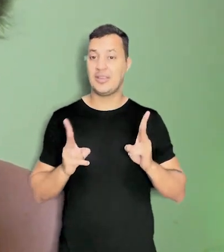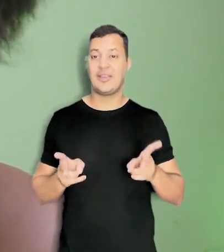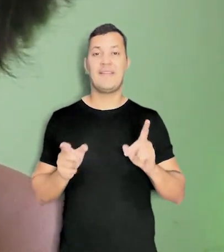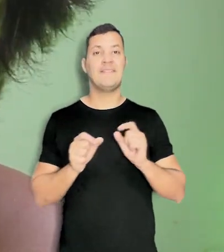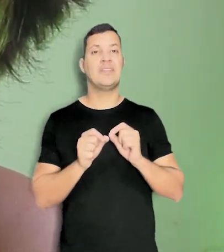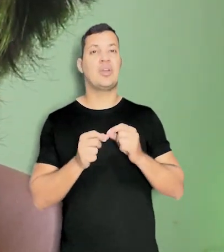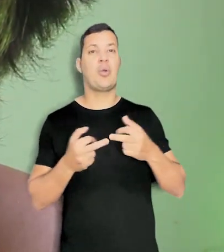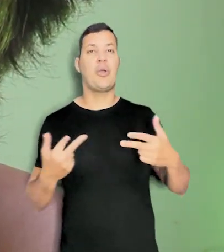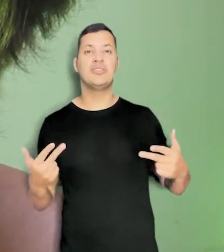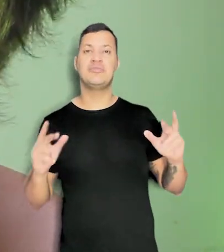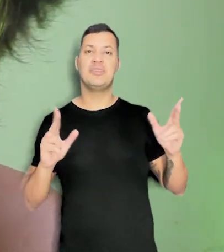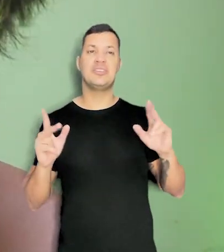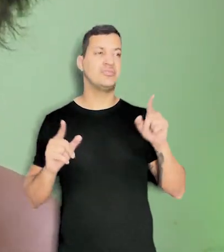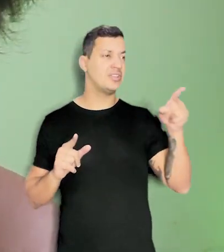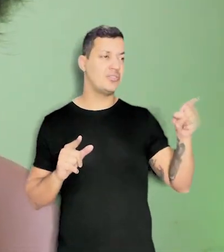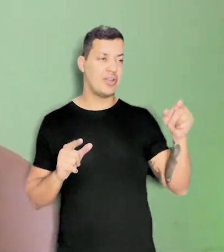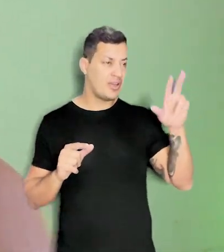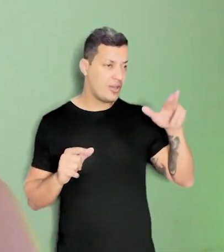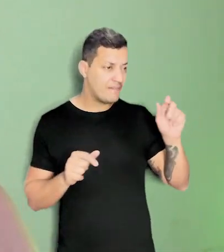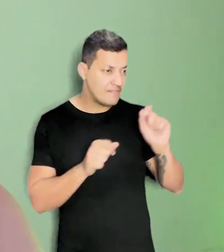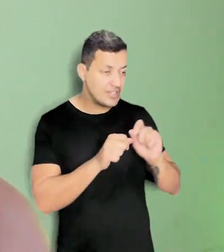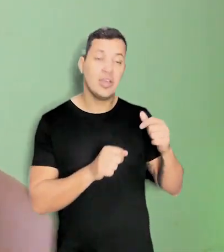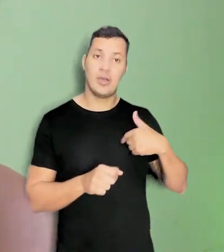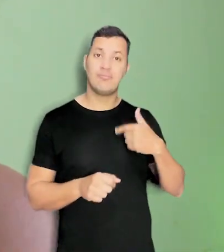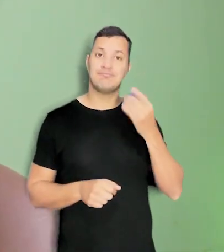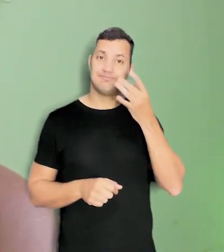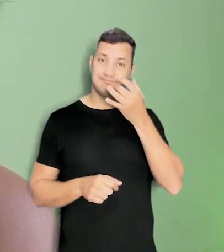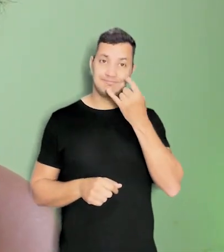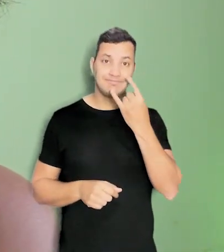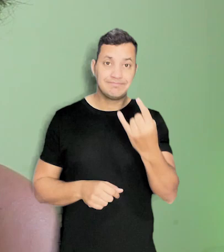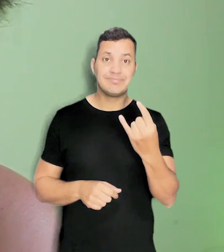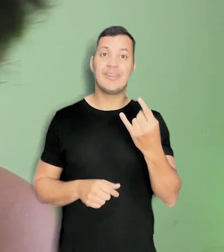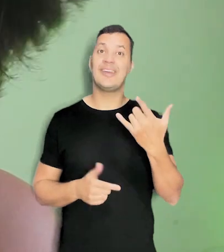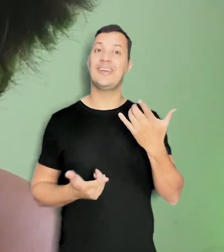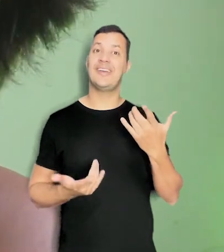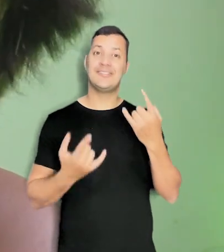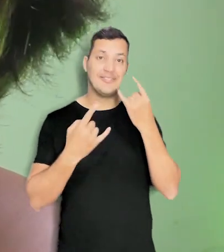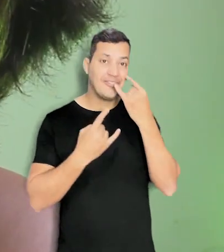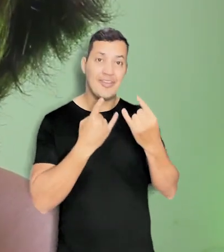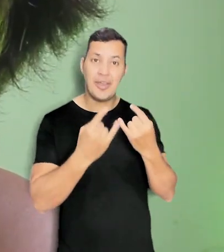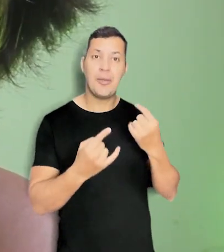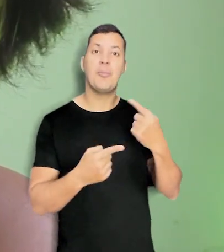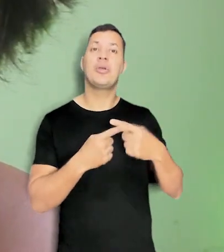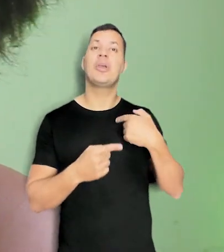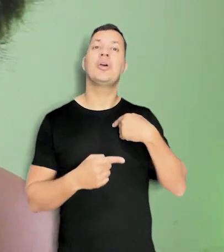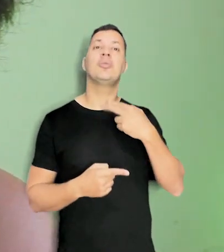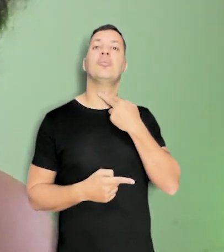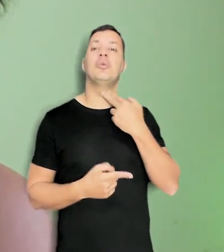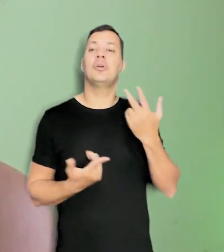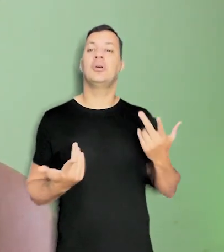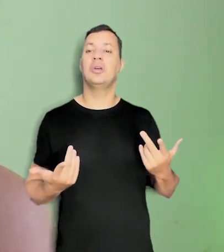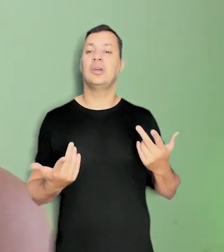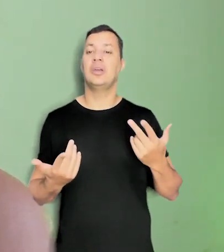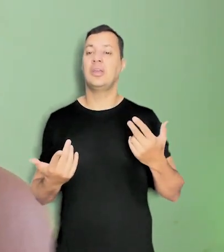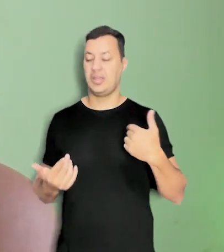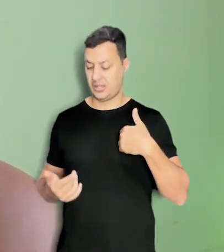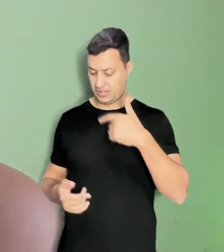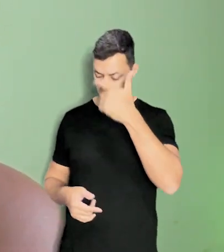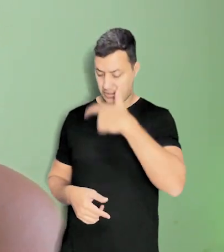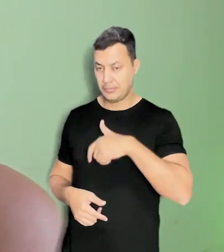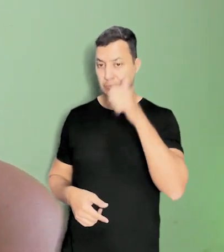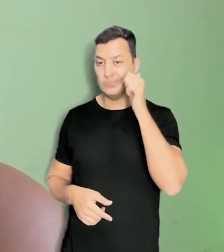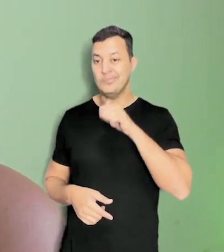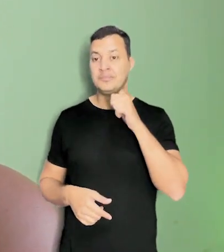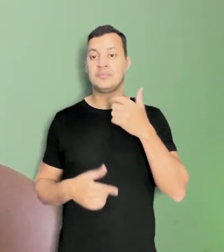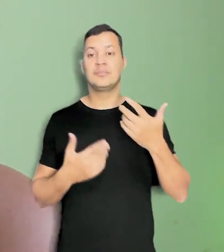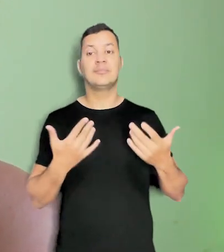fazer coisas que ninguém fazia. Isso sempre foi uma coisa que me chamava a atenção, assim. Por que eu não posso, né? E acho que o fato de eu ser mulher